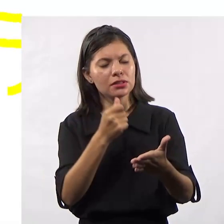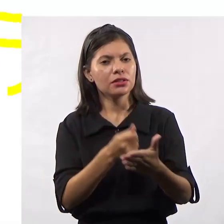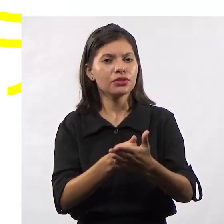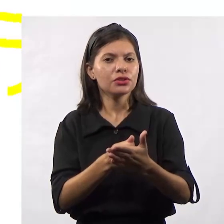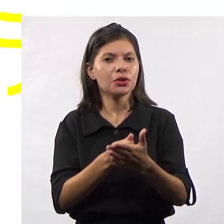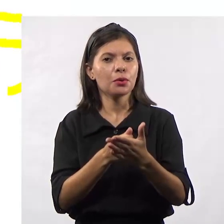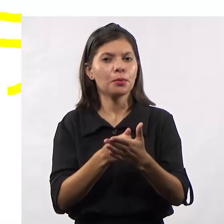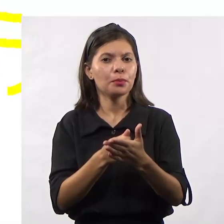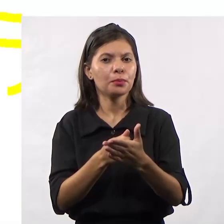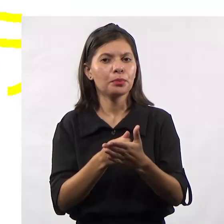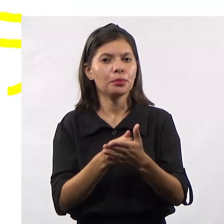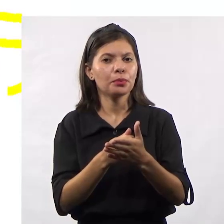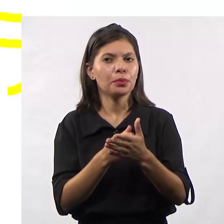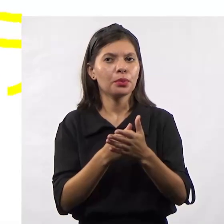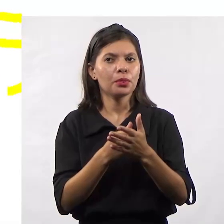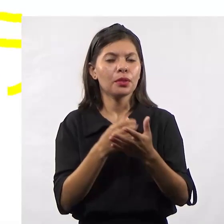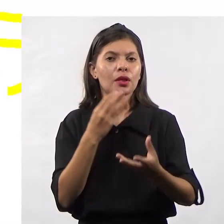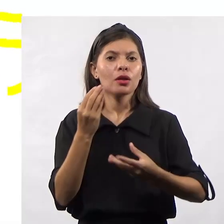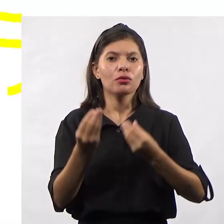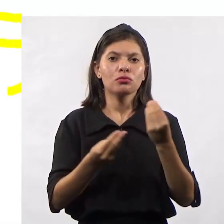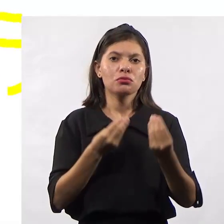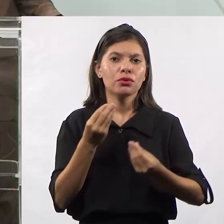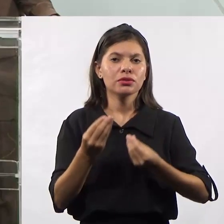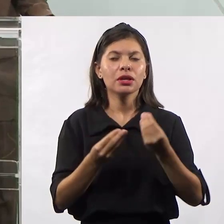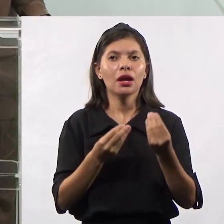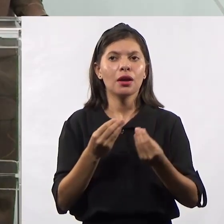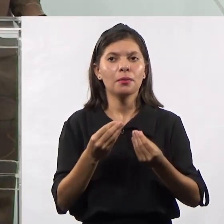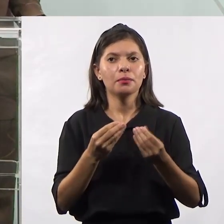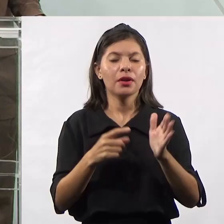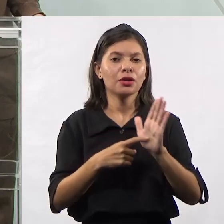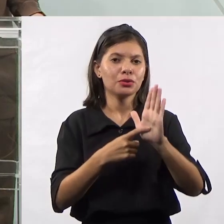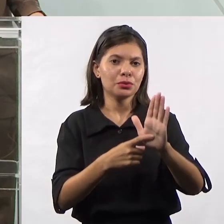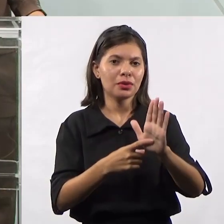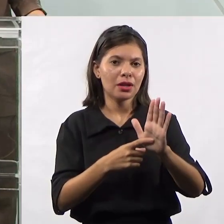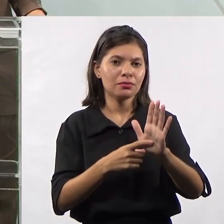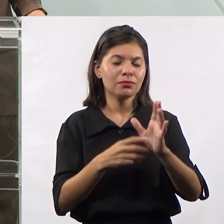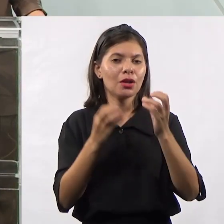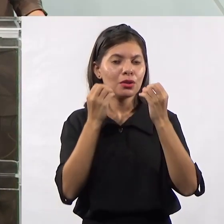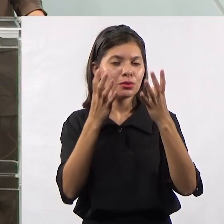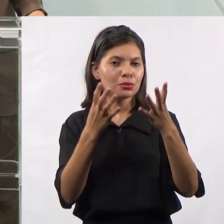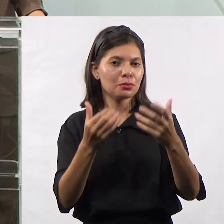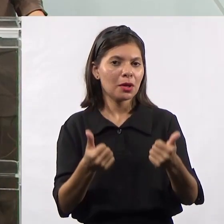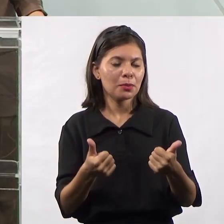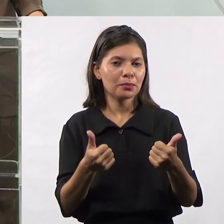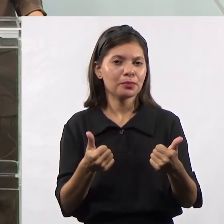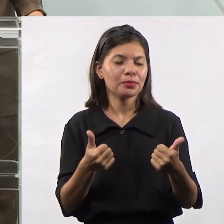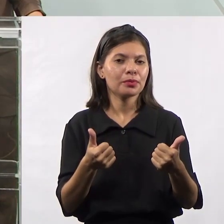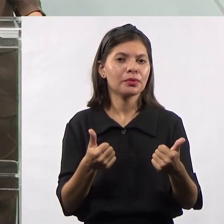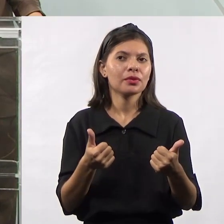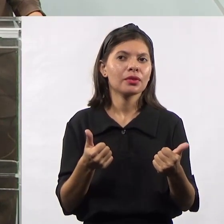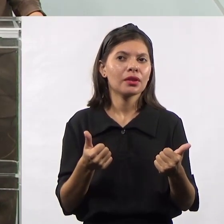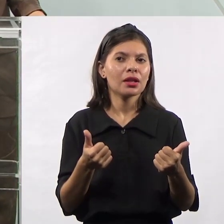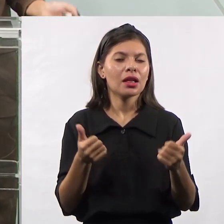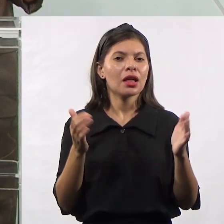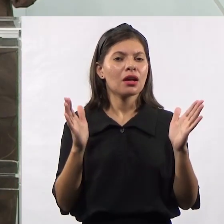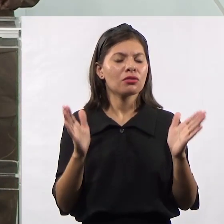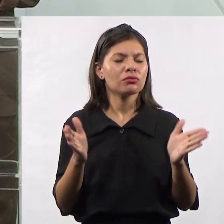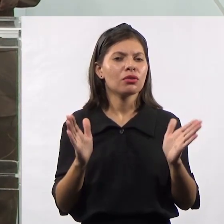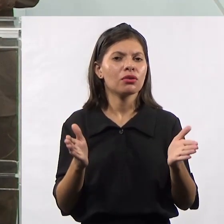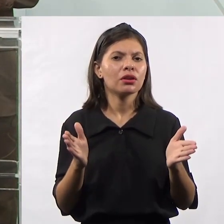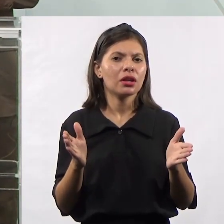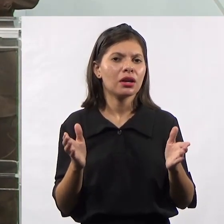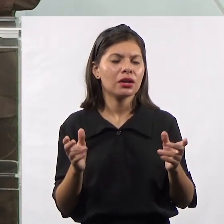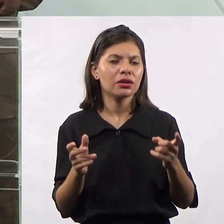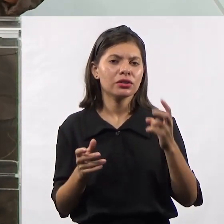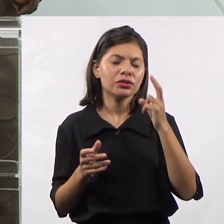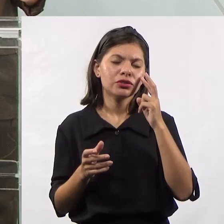procuradorias, para decidir os supracitados recursos. Tudo bem? Então, gente, agora a